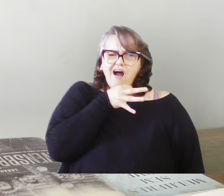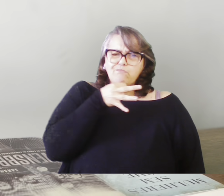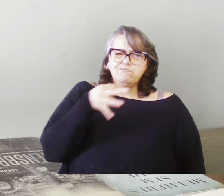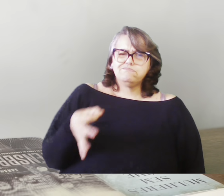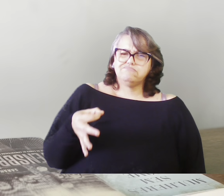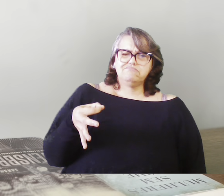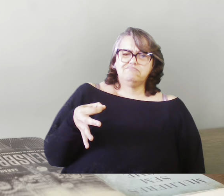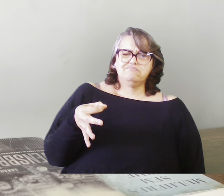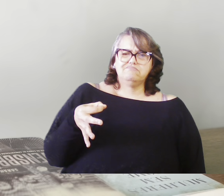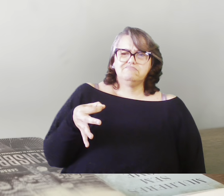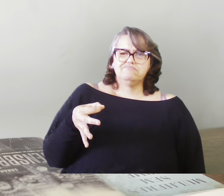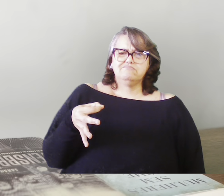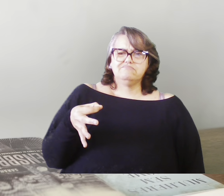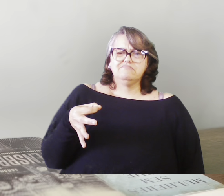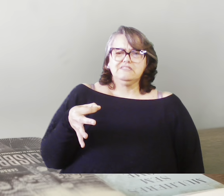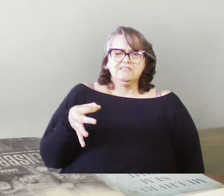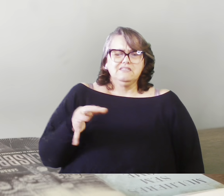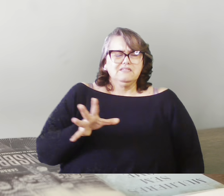absurdamente